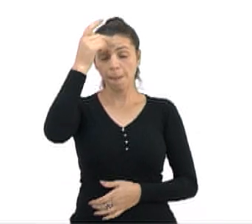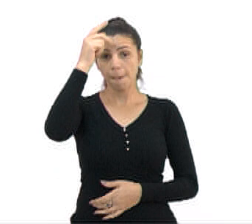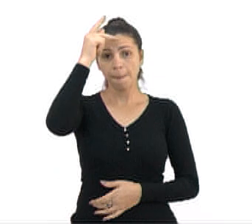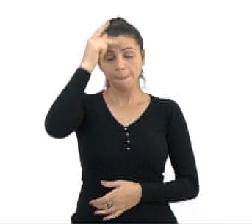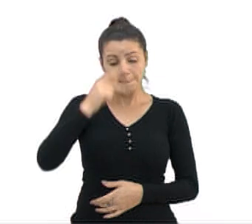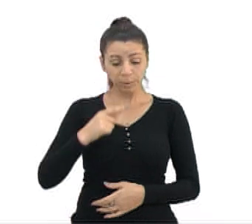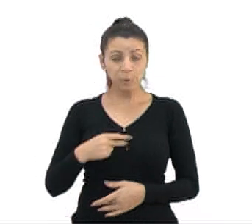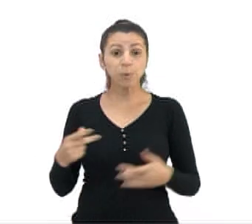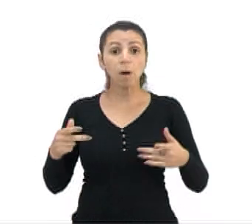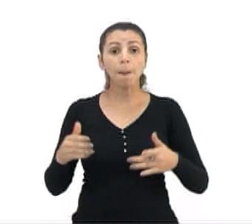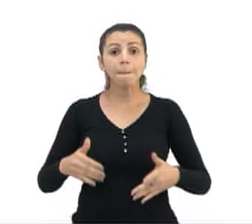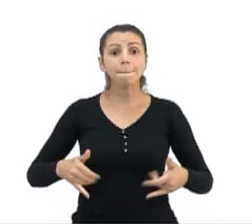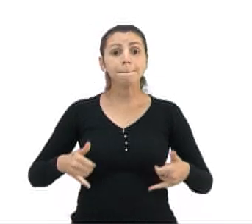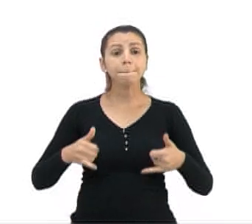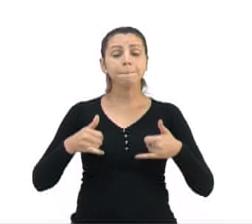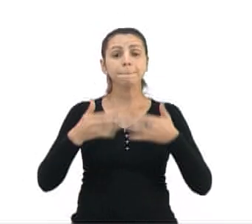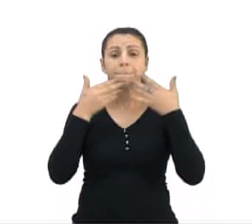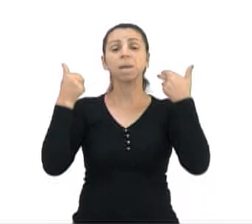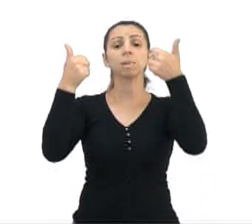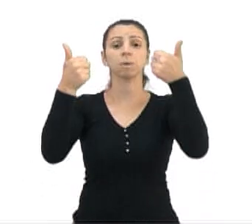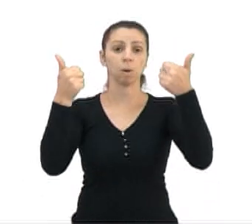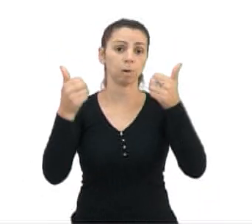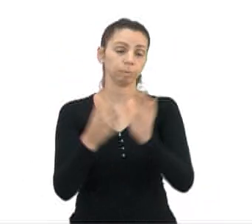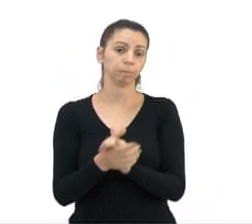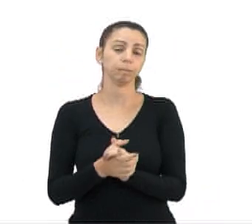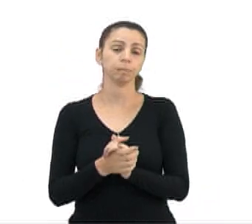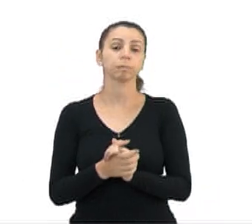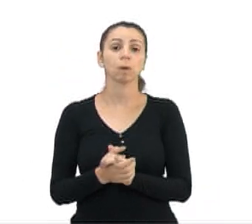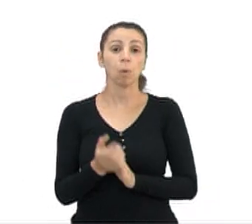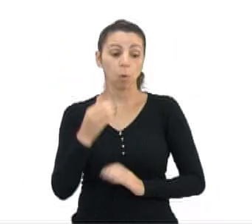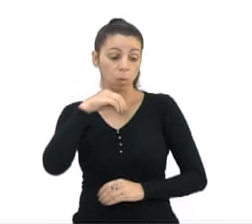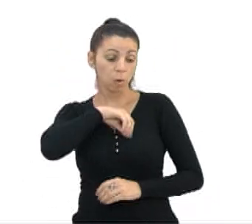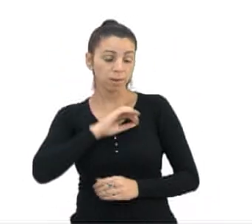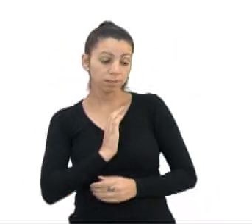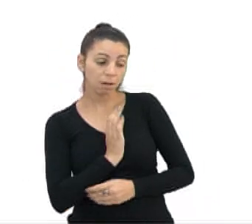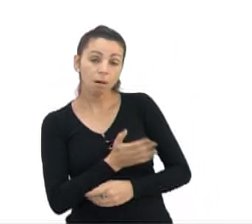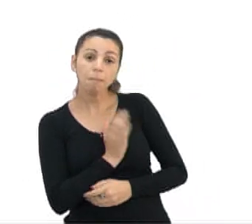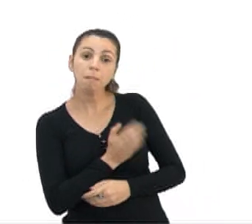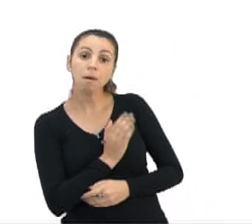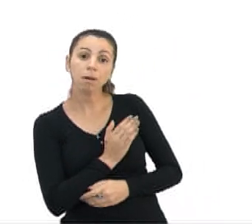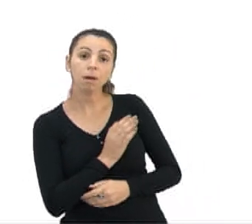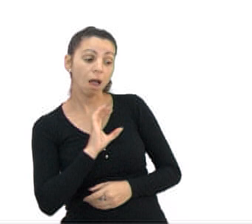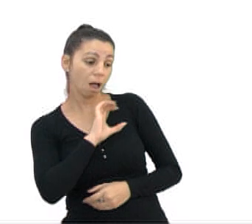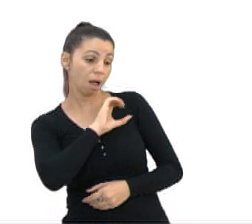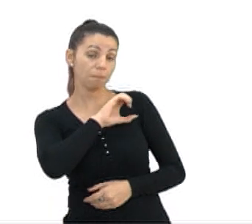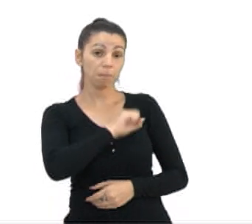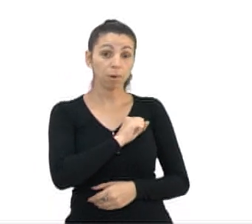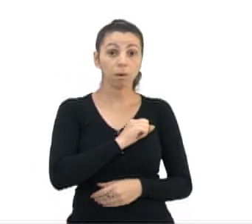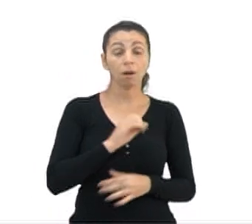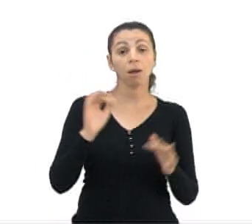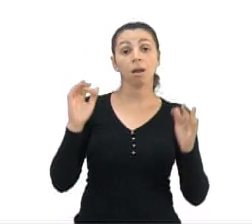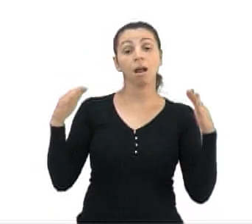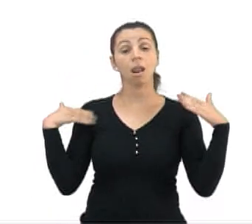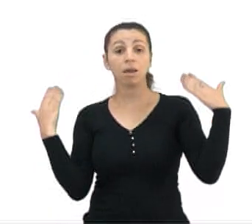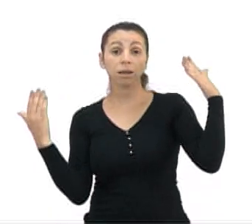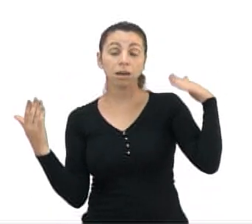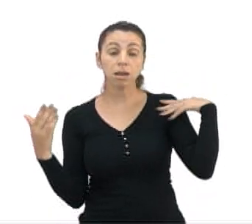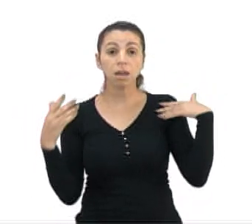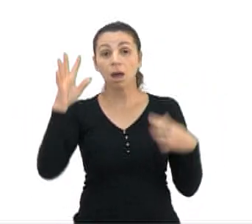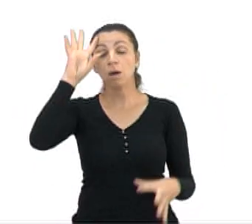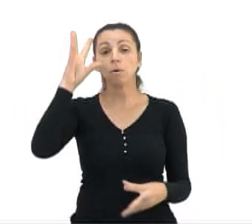melhores. Encha seu coração de tudo o que há de melhor: amor, alegria, compreensão, harmonia